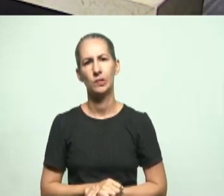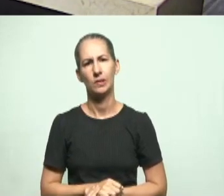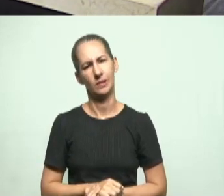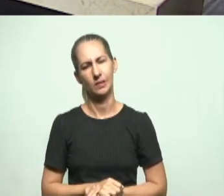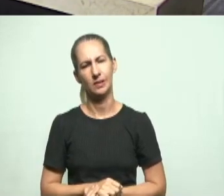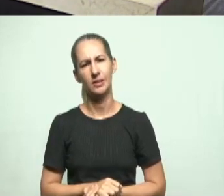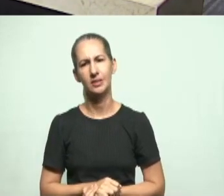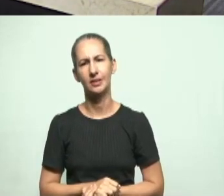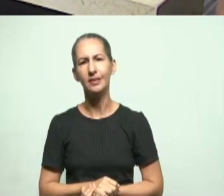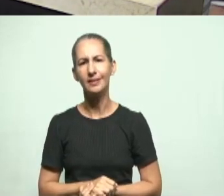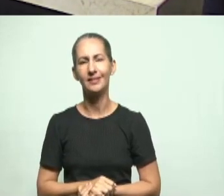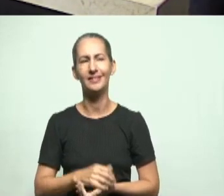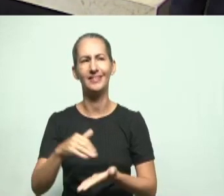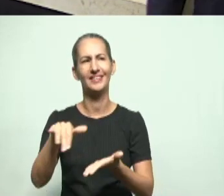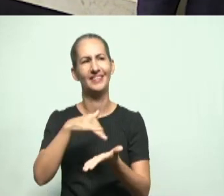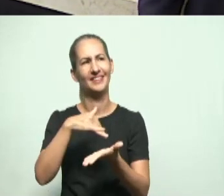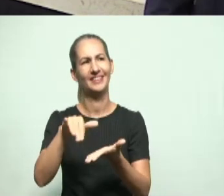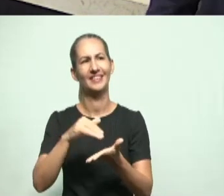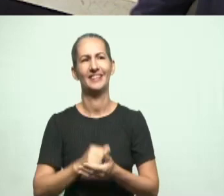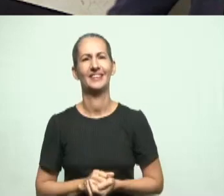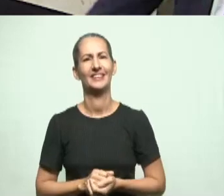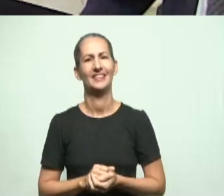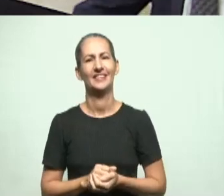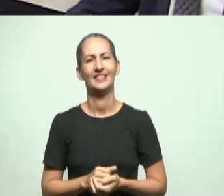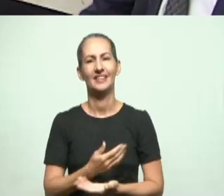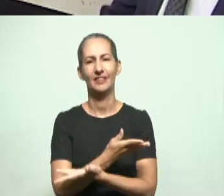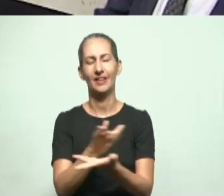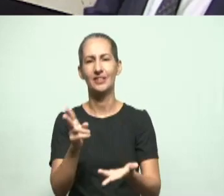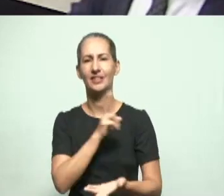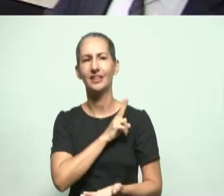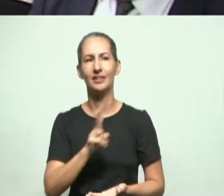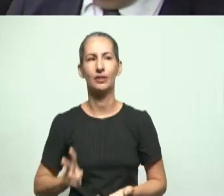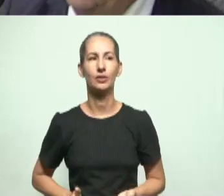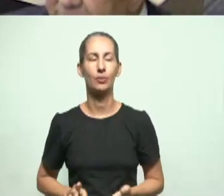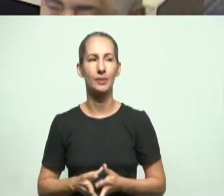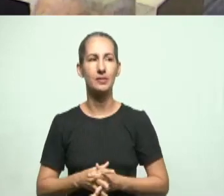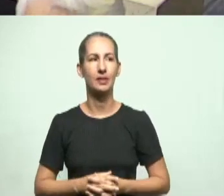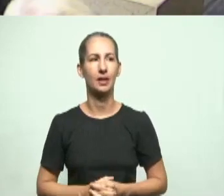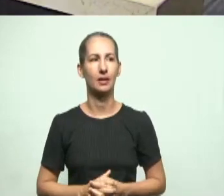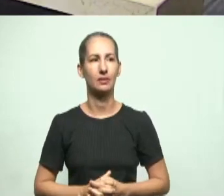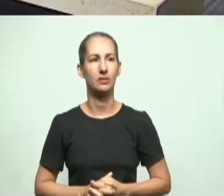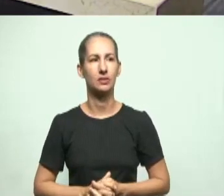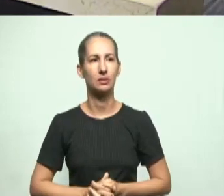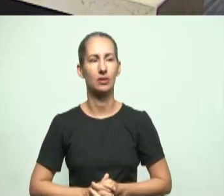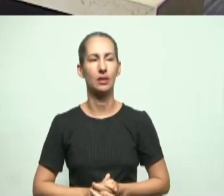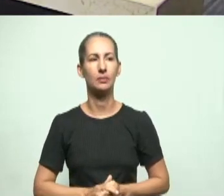Ao primeiro secretário para fazer a chamada dos vereadores.